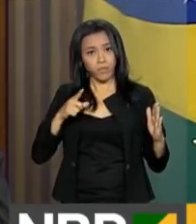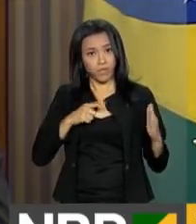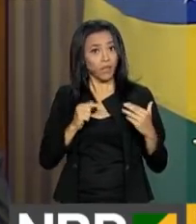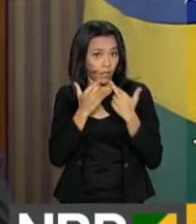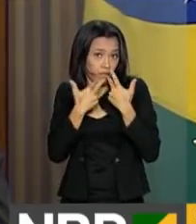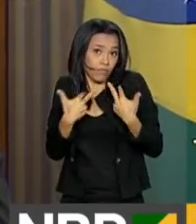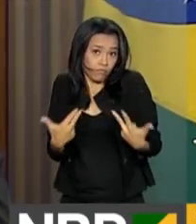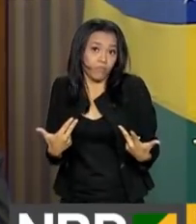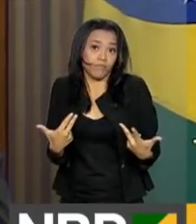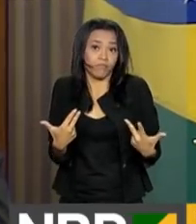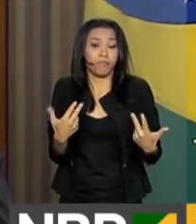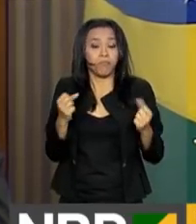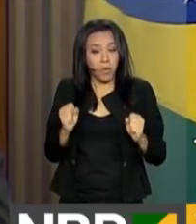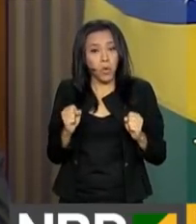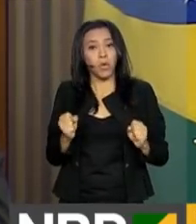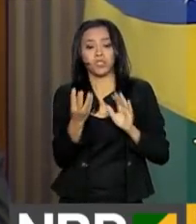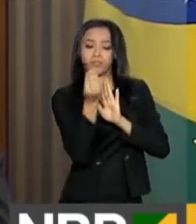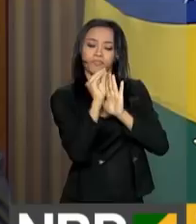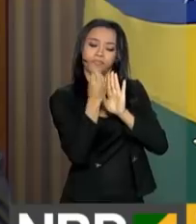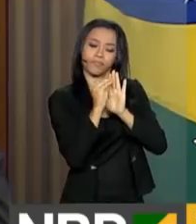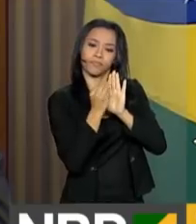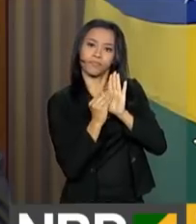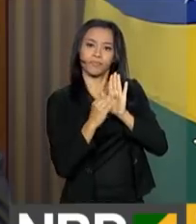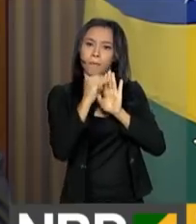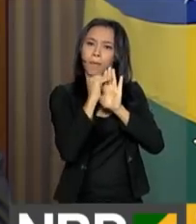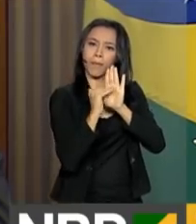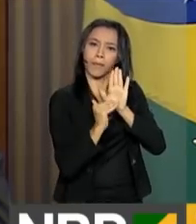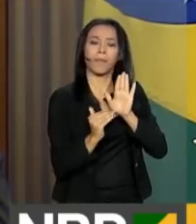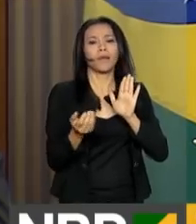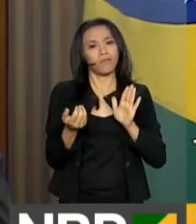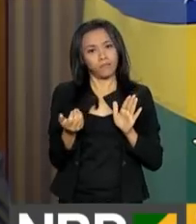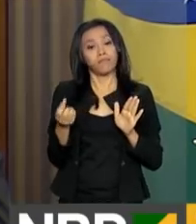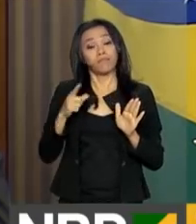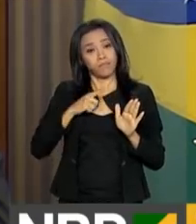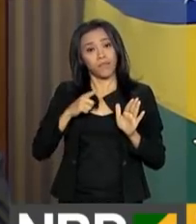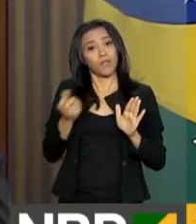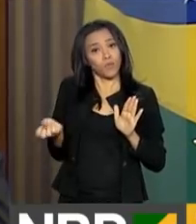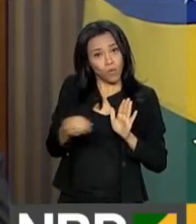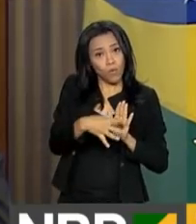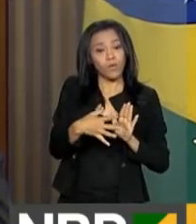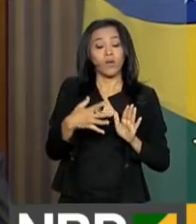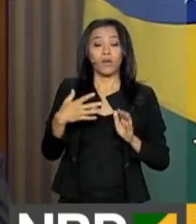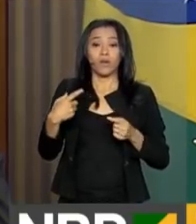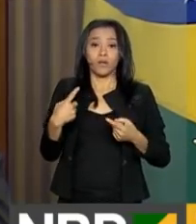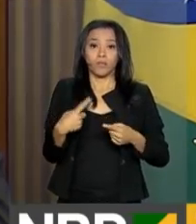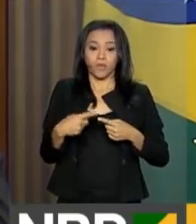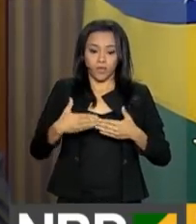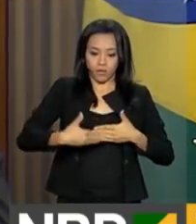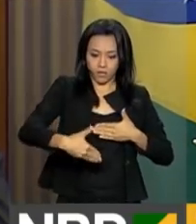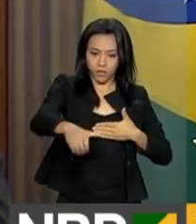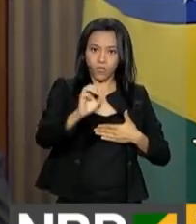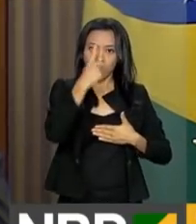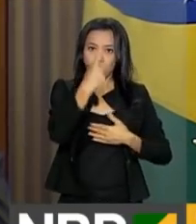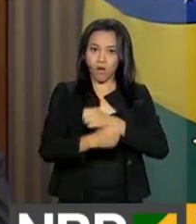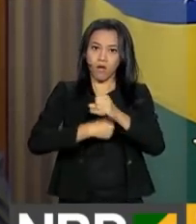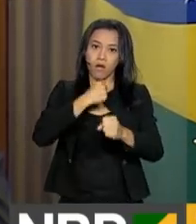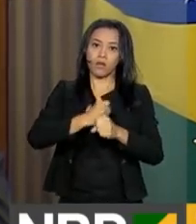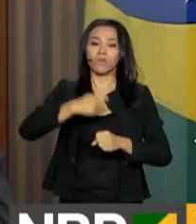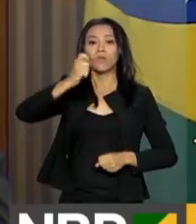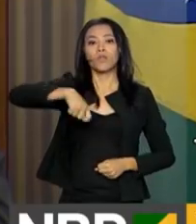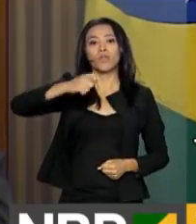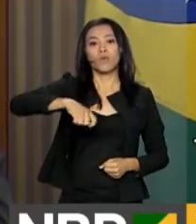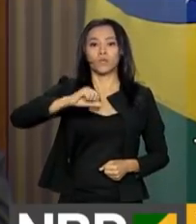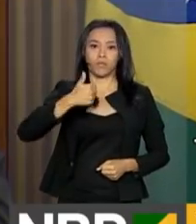pode haver programas órgãos eventos novos porque afinal nós temos um ano e 11 meses de governo